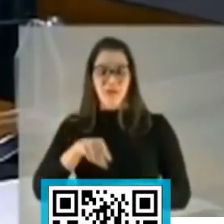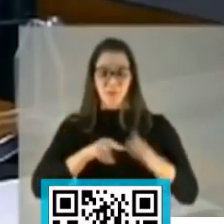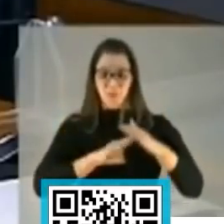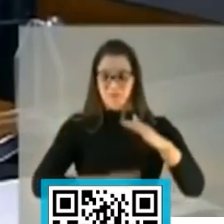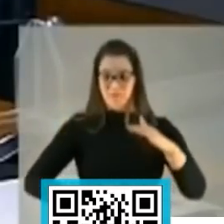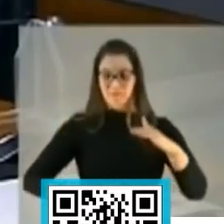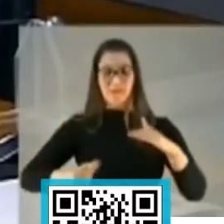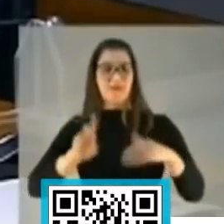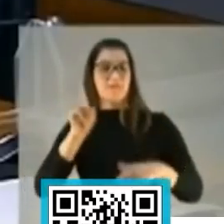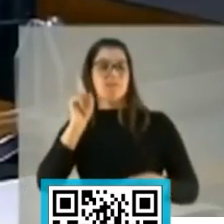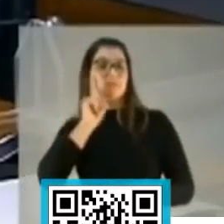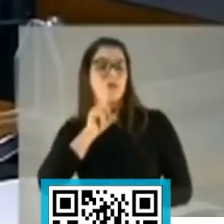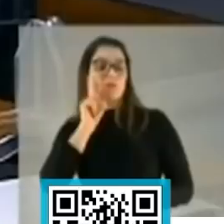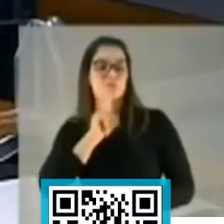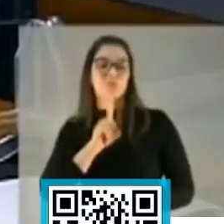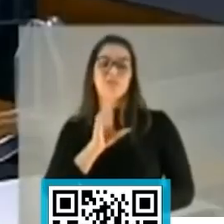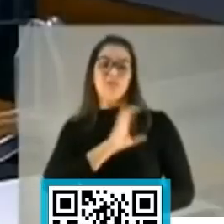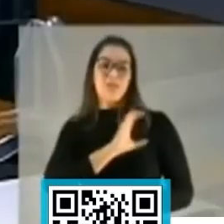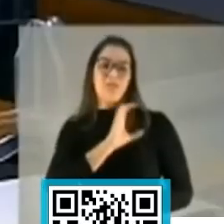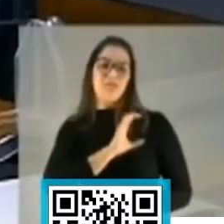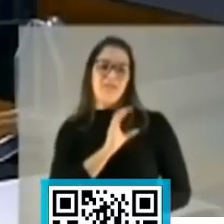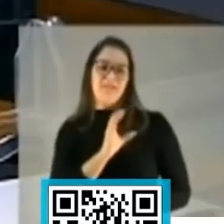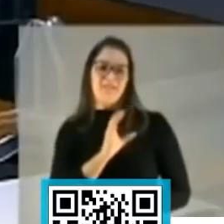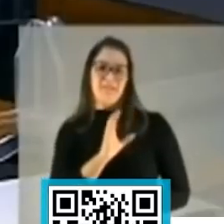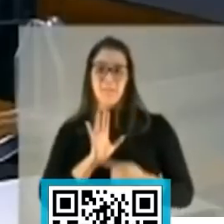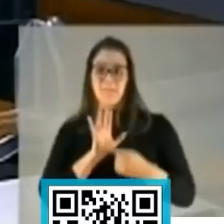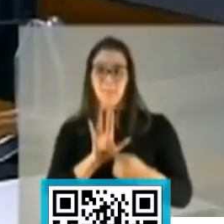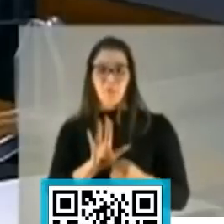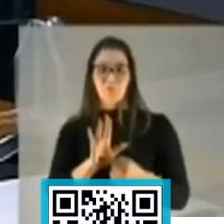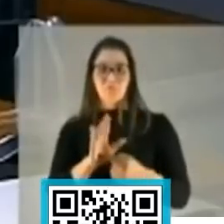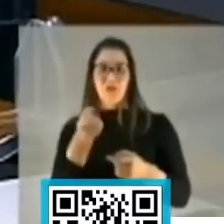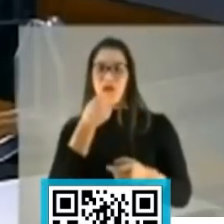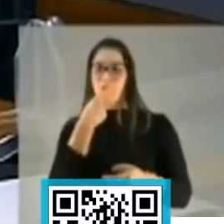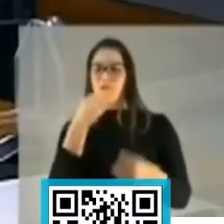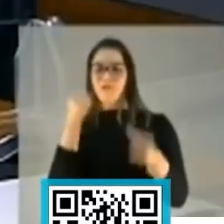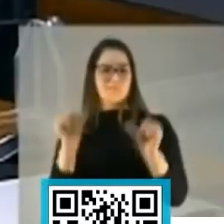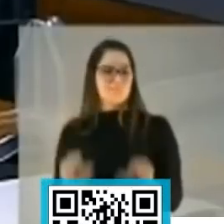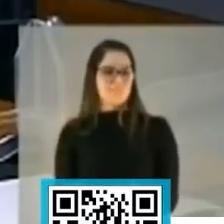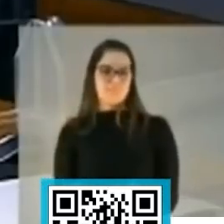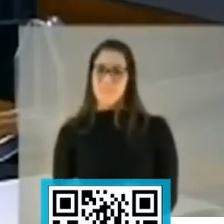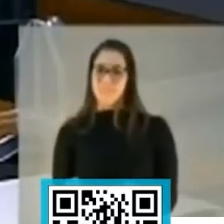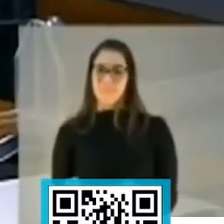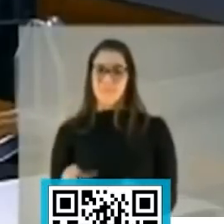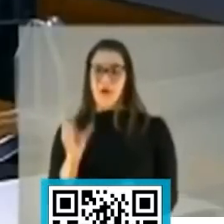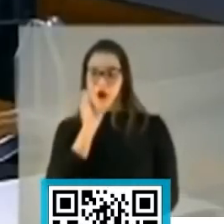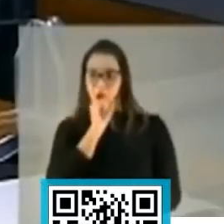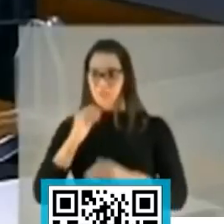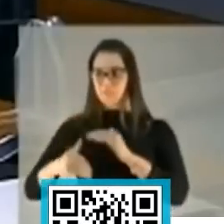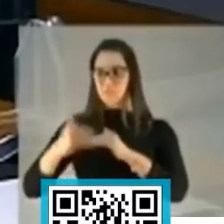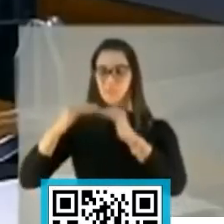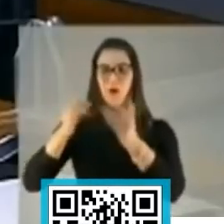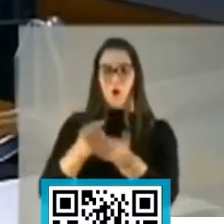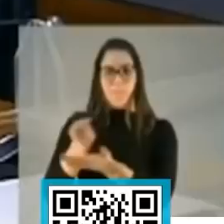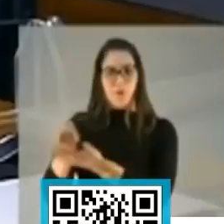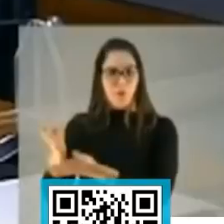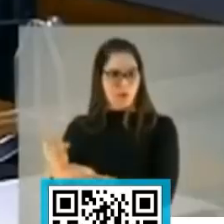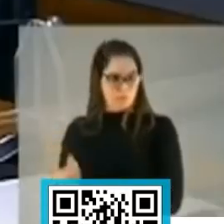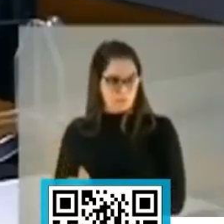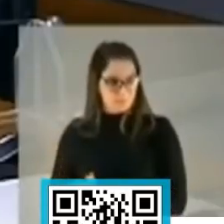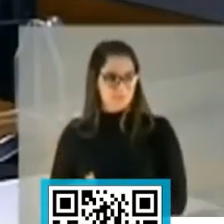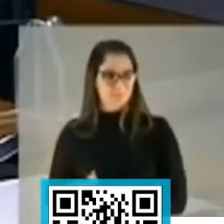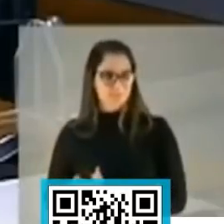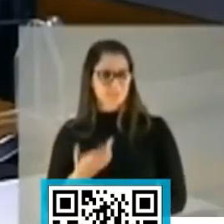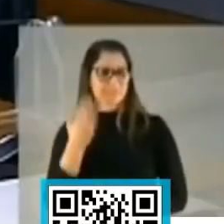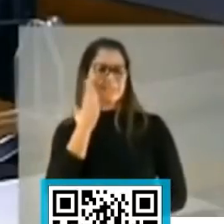Universidade Estados Unidos e do Canadá apontando a eficácia do medicamento e por conta disso acelerando o processo de compra ela tem consciência